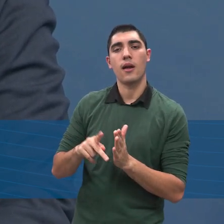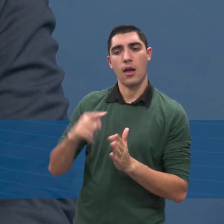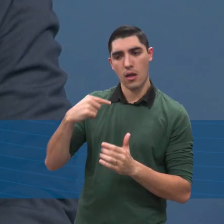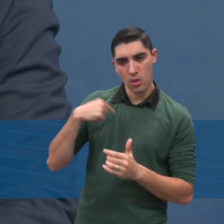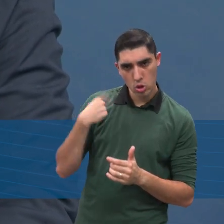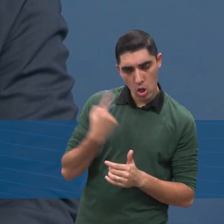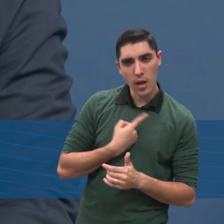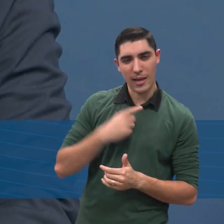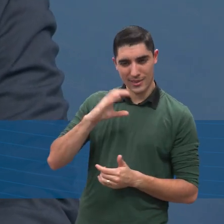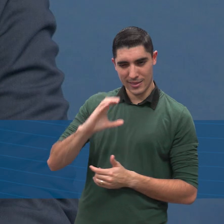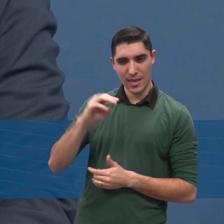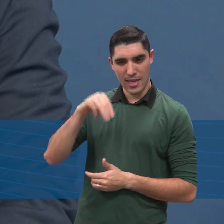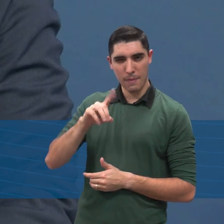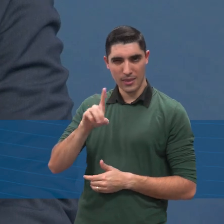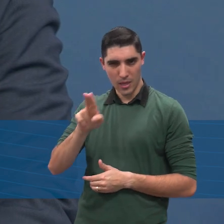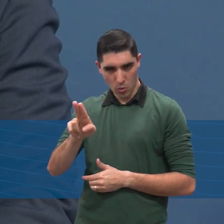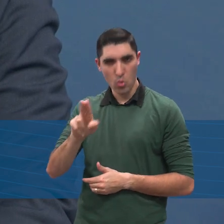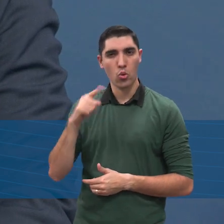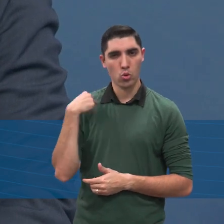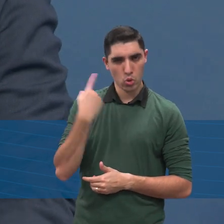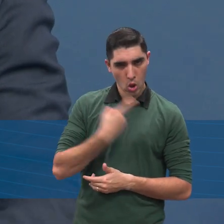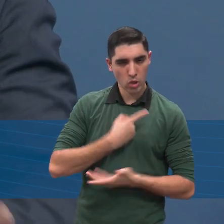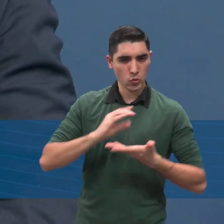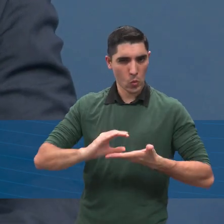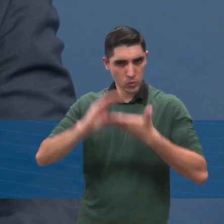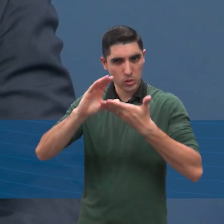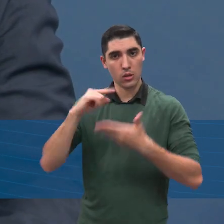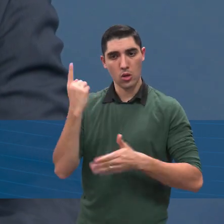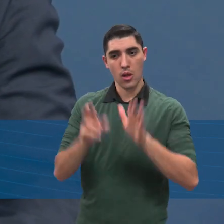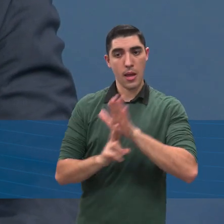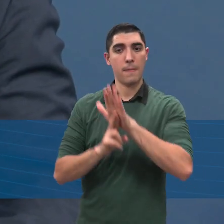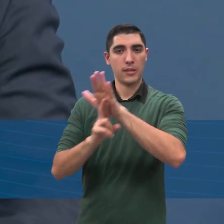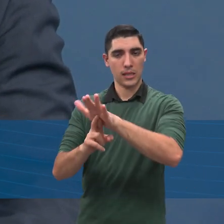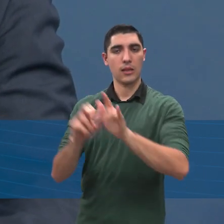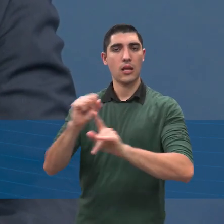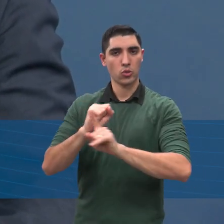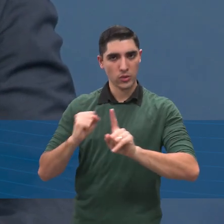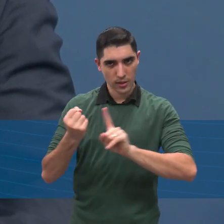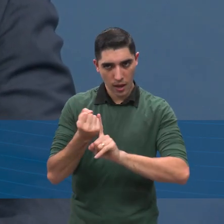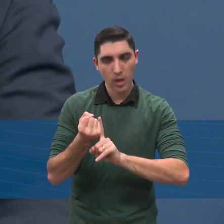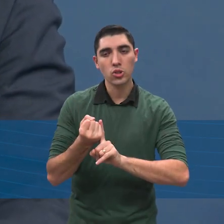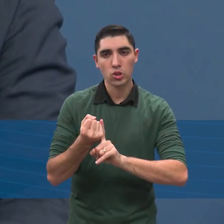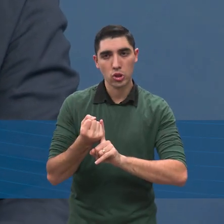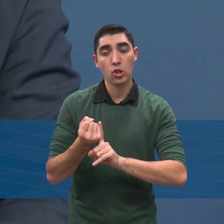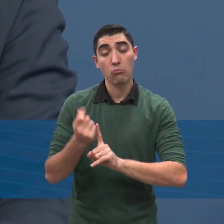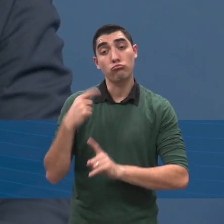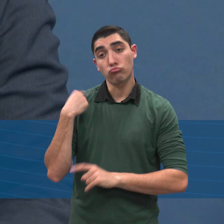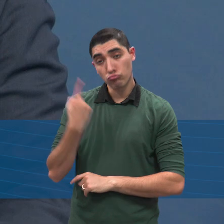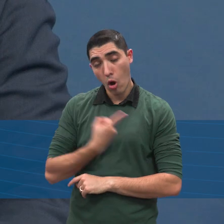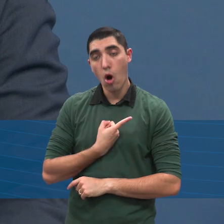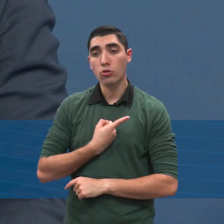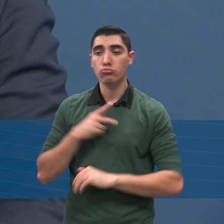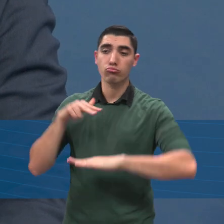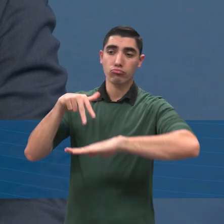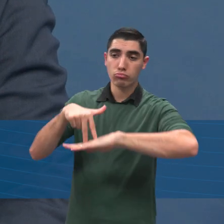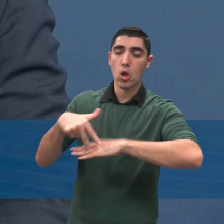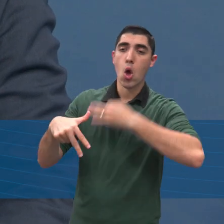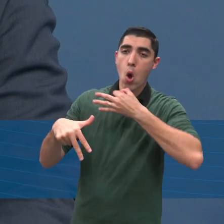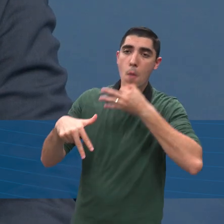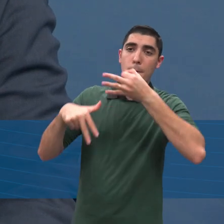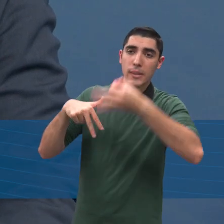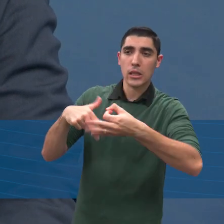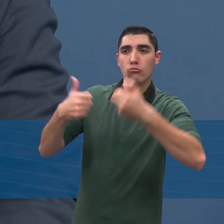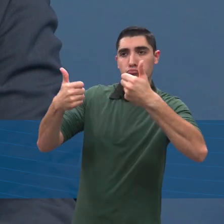nós, né, eu, os demais conselheiros, representamos a sociedade organizada, né, e damos nossa